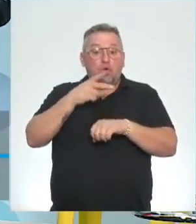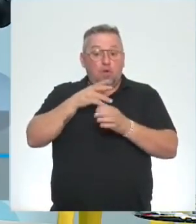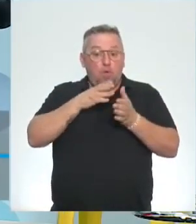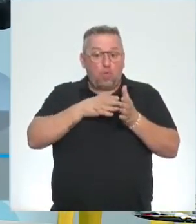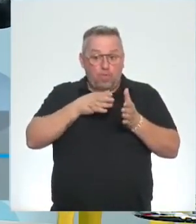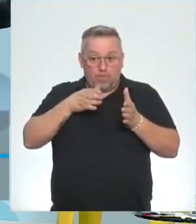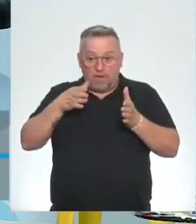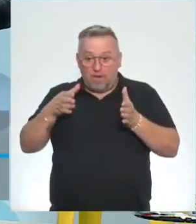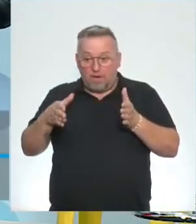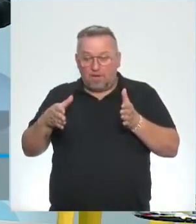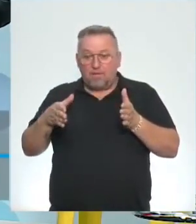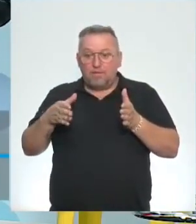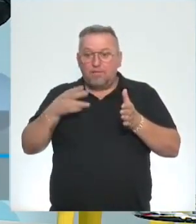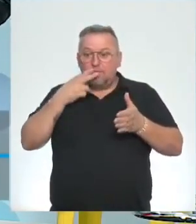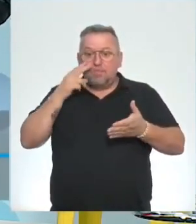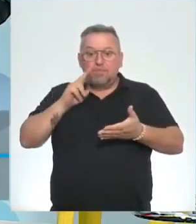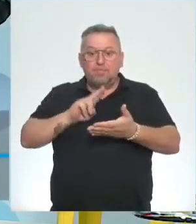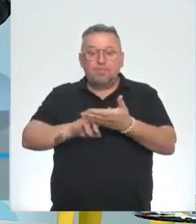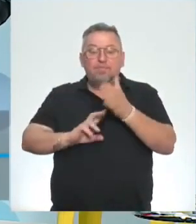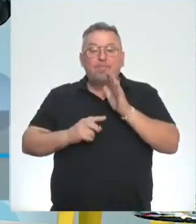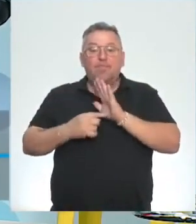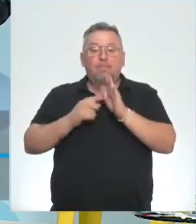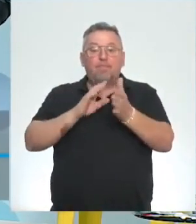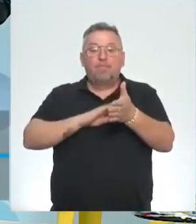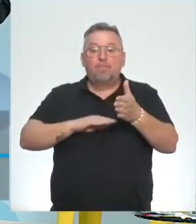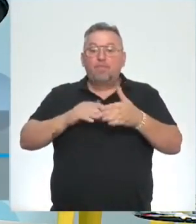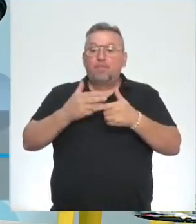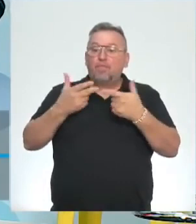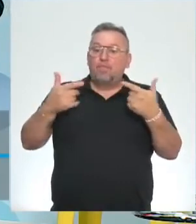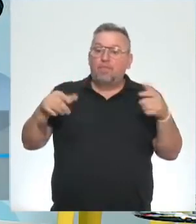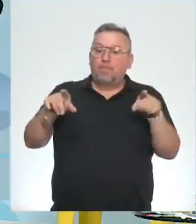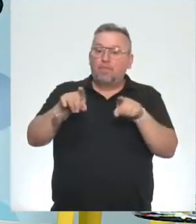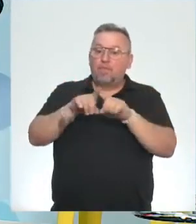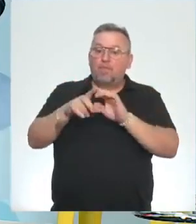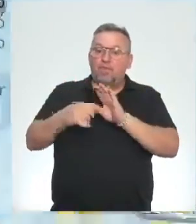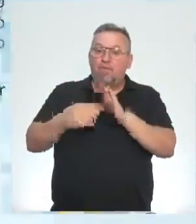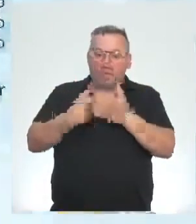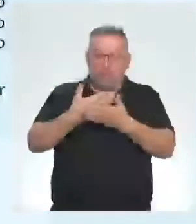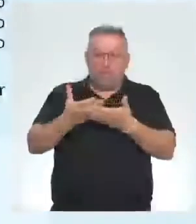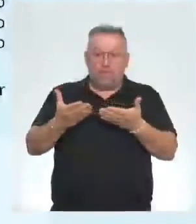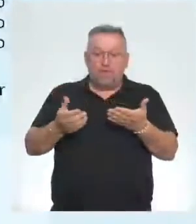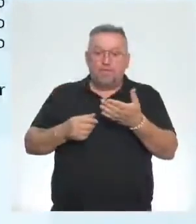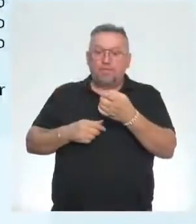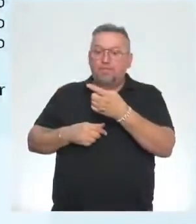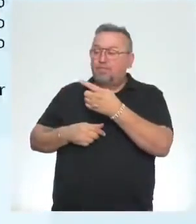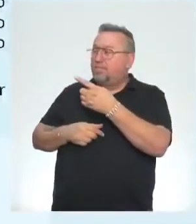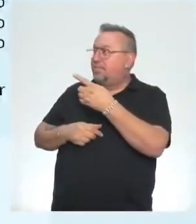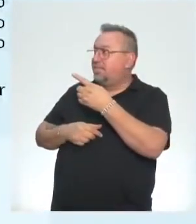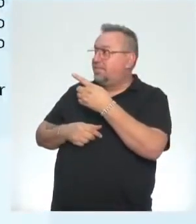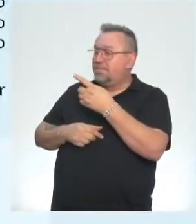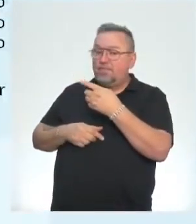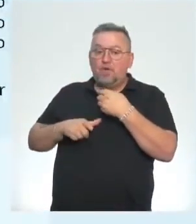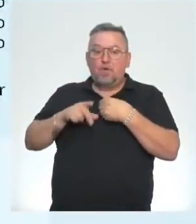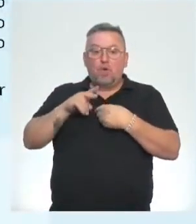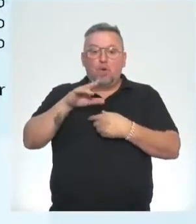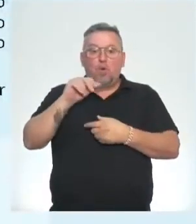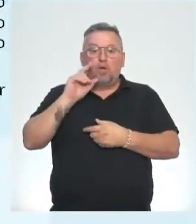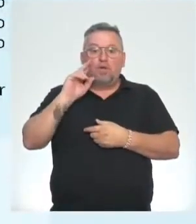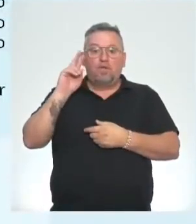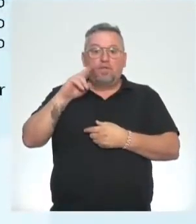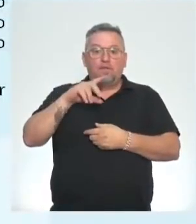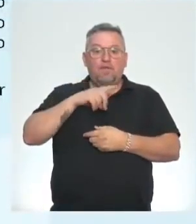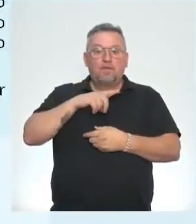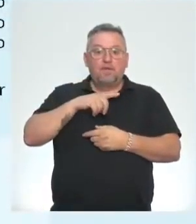tá? Então, as cartas apresentam todos os elementos, vou até mostrar aí para vocês, no caso aí na tela, a carta do Lucas, aí vocês verificam que